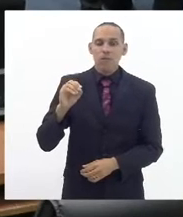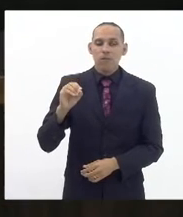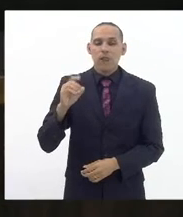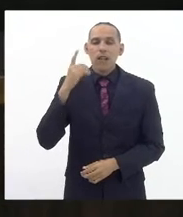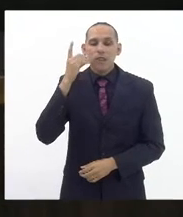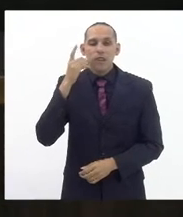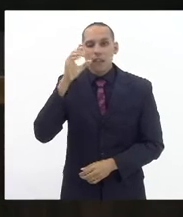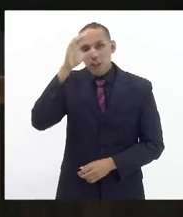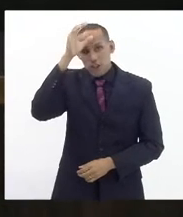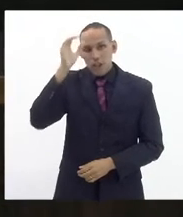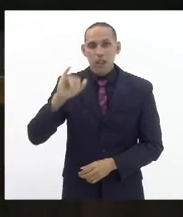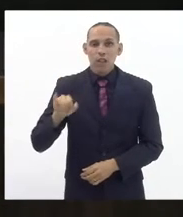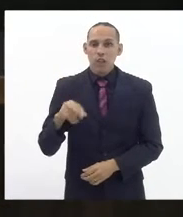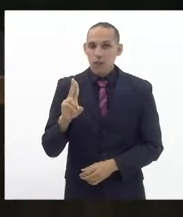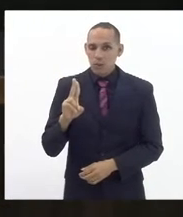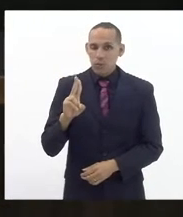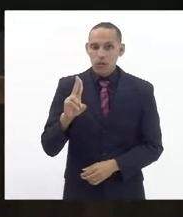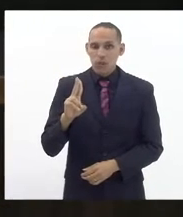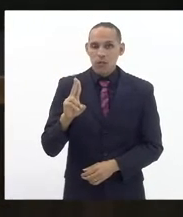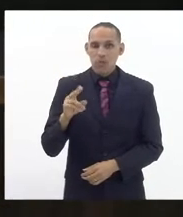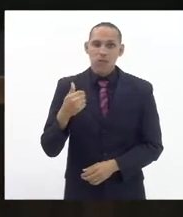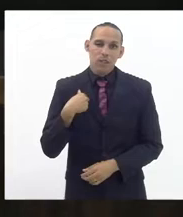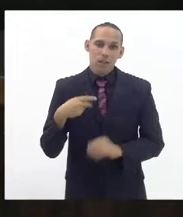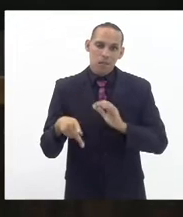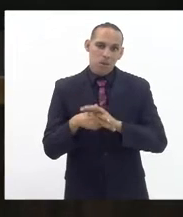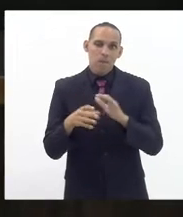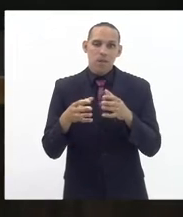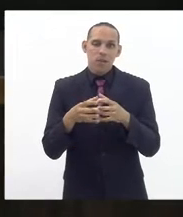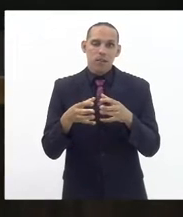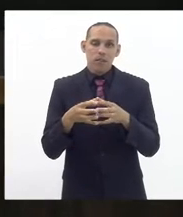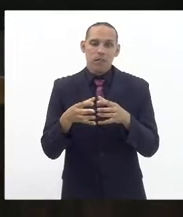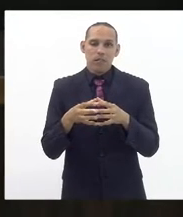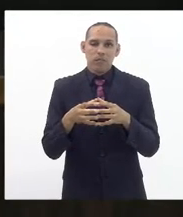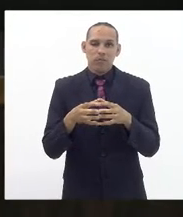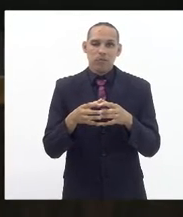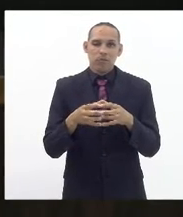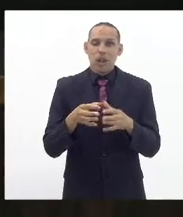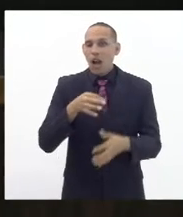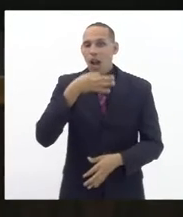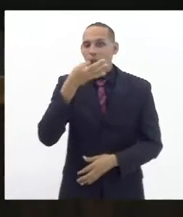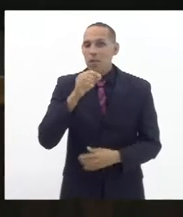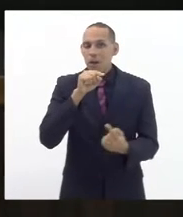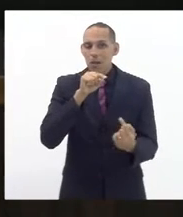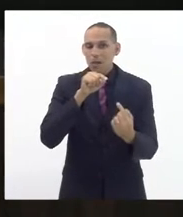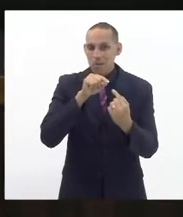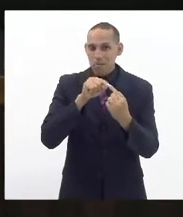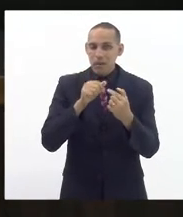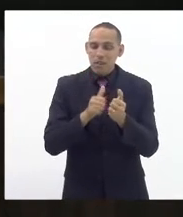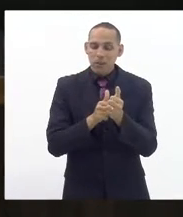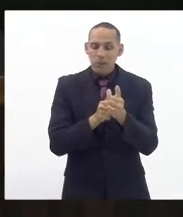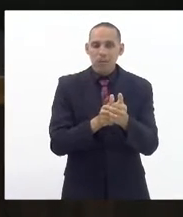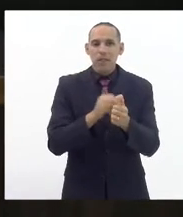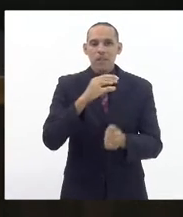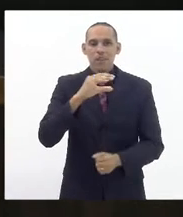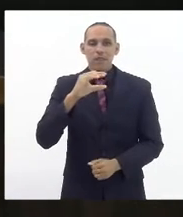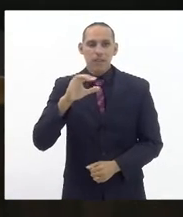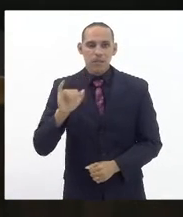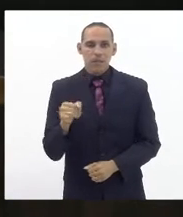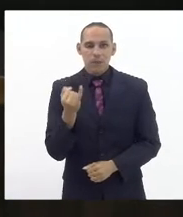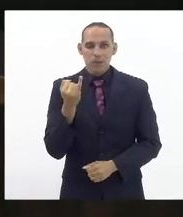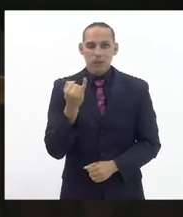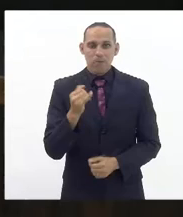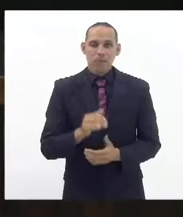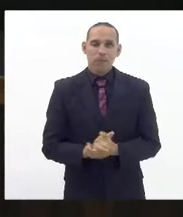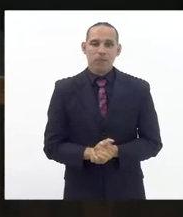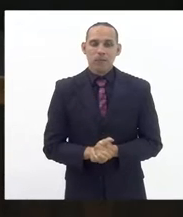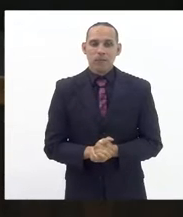Deputada Tia Ju, eu componho essa comissão. Parecer é favorável, acompanhando o parecer da CCJ.